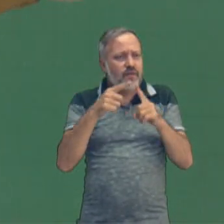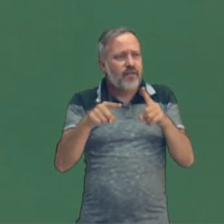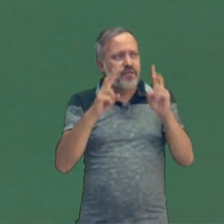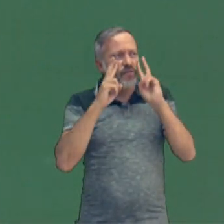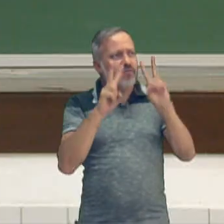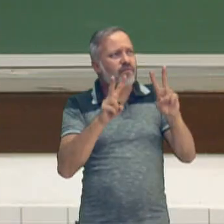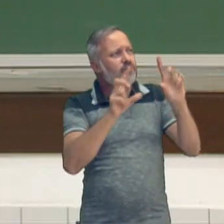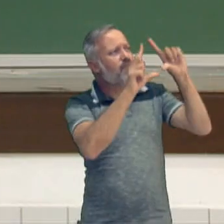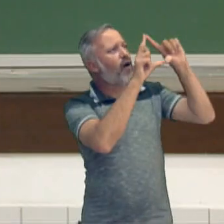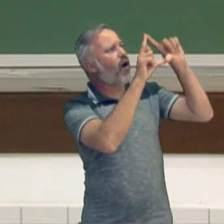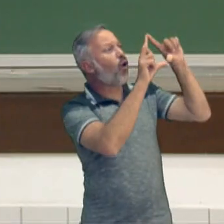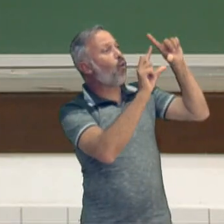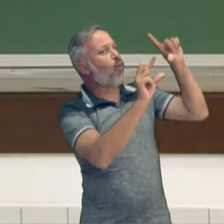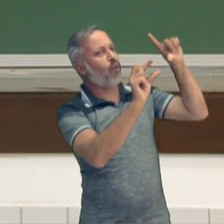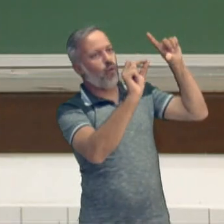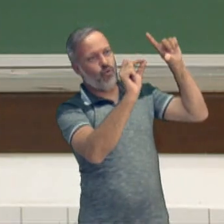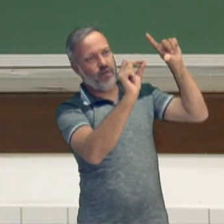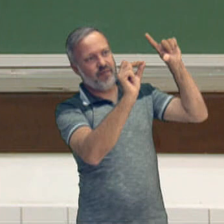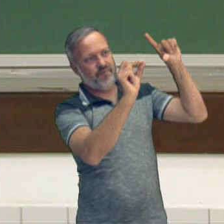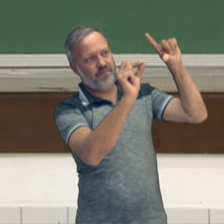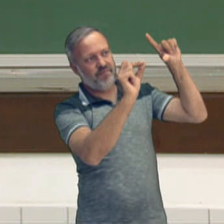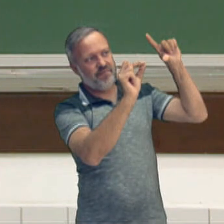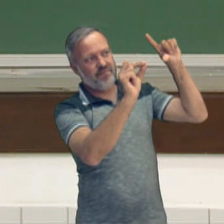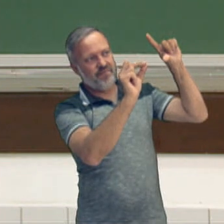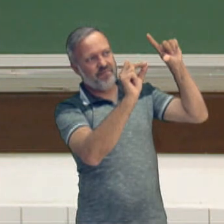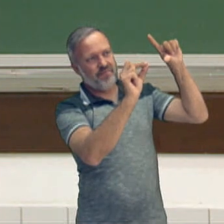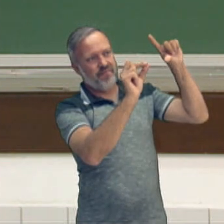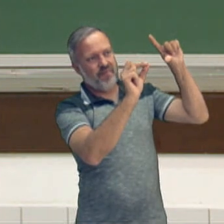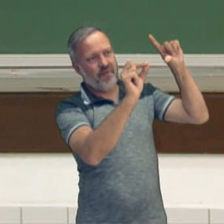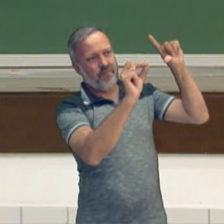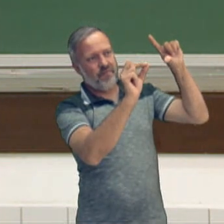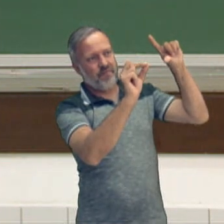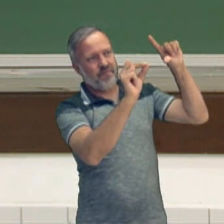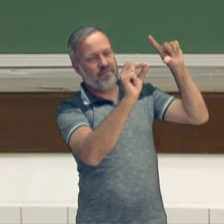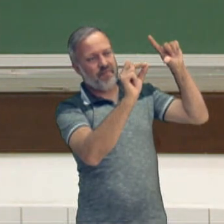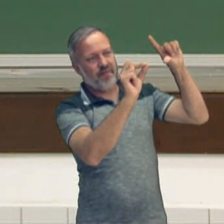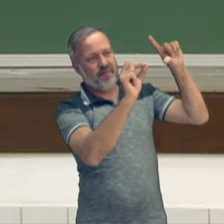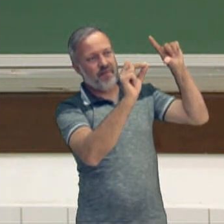Lua, que são 5 semanas de 10 dias cada.